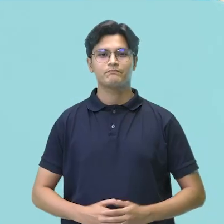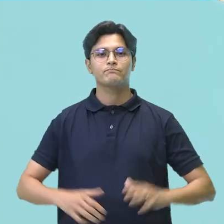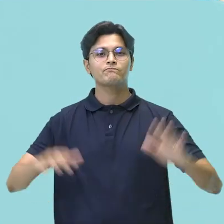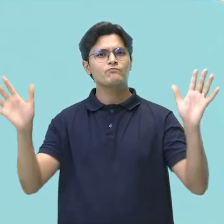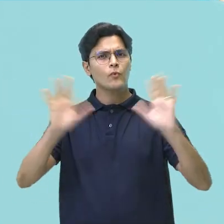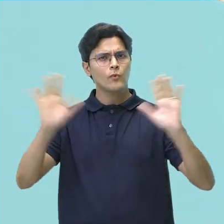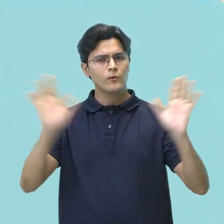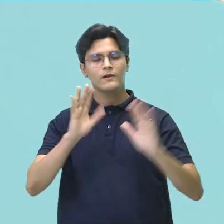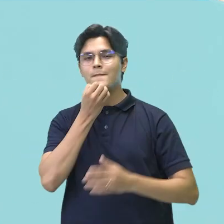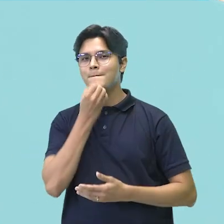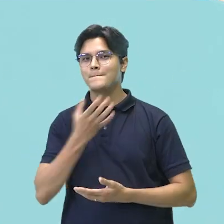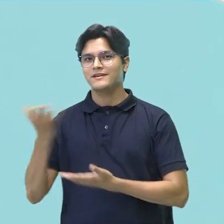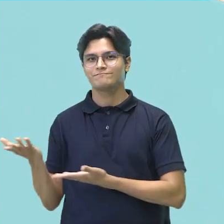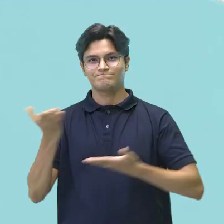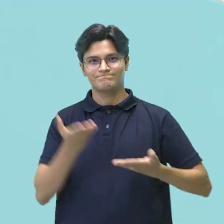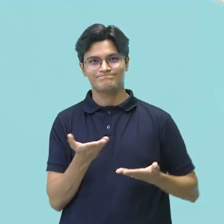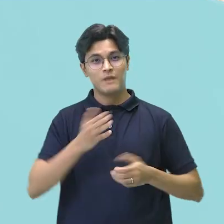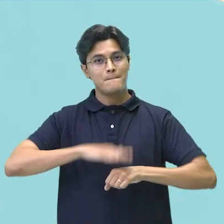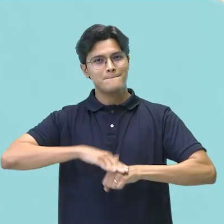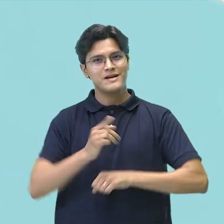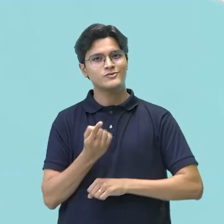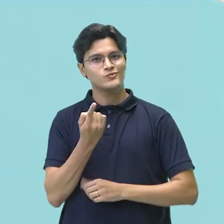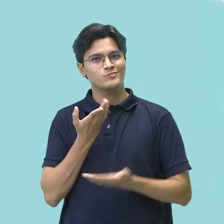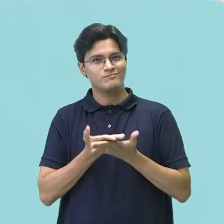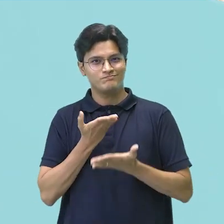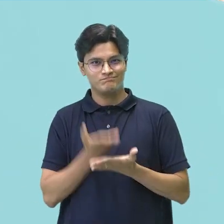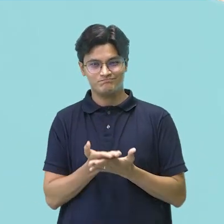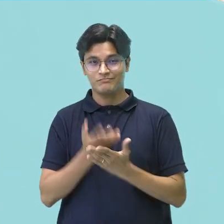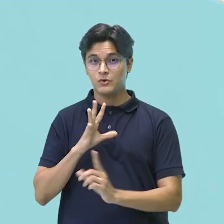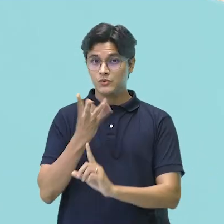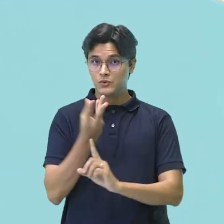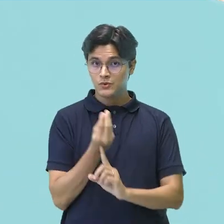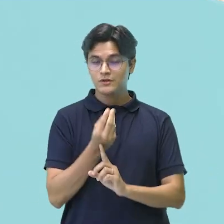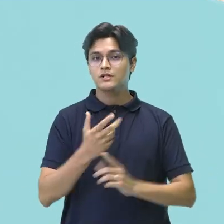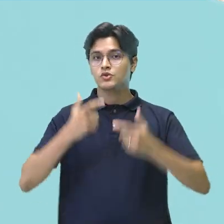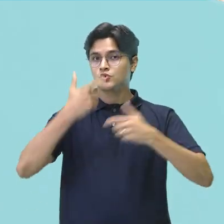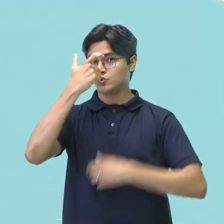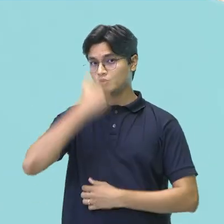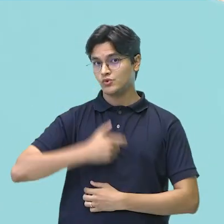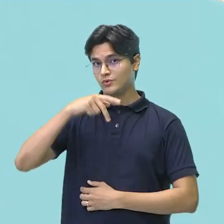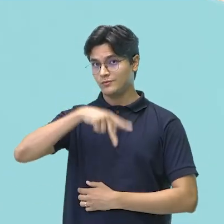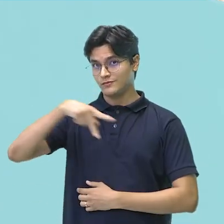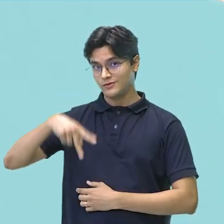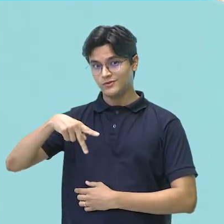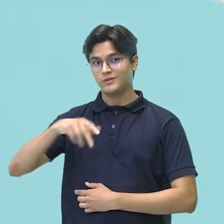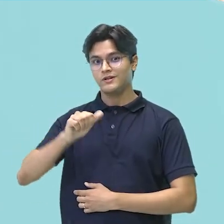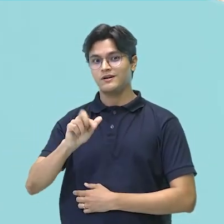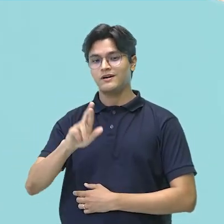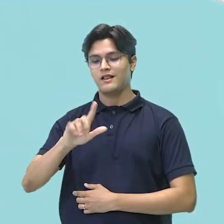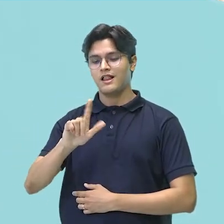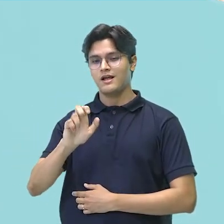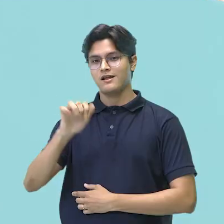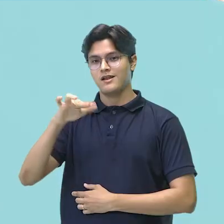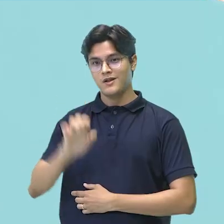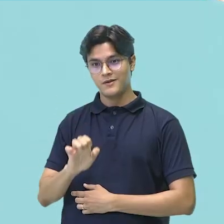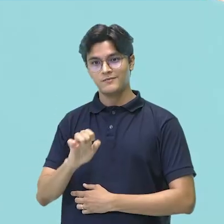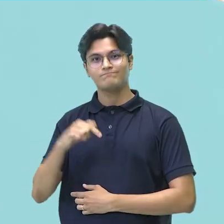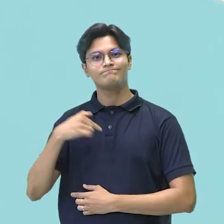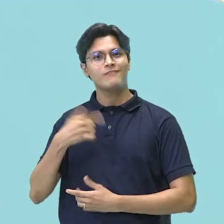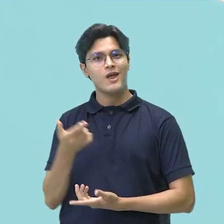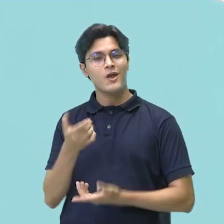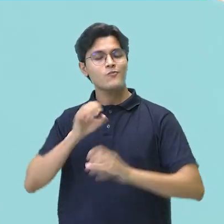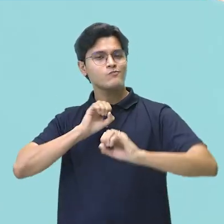Olá, sejam bem-vindos a mais uma aula de artes. Eu sou a professora Arlene Azulay e vou acompanhá-los